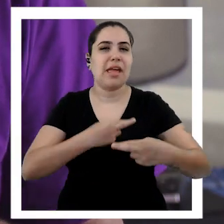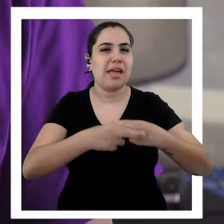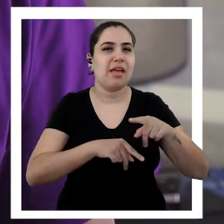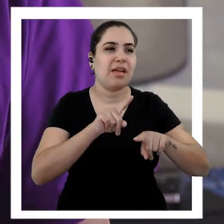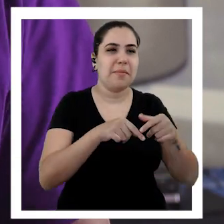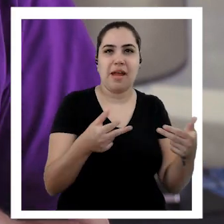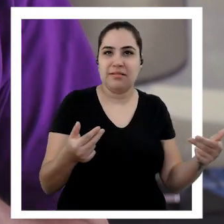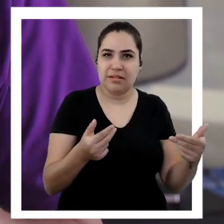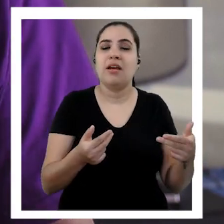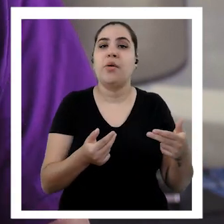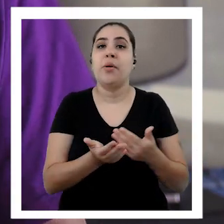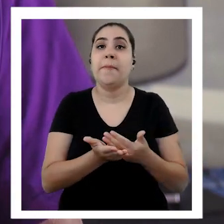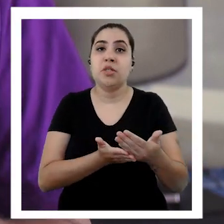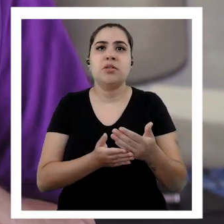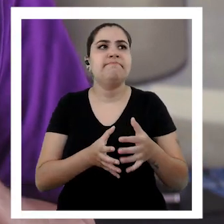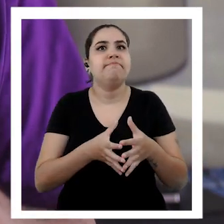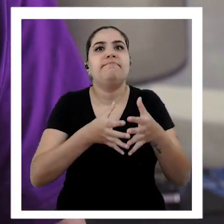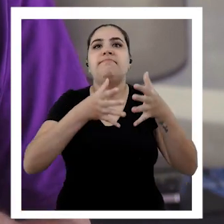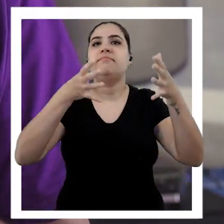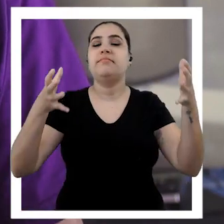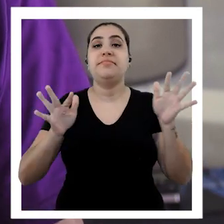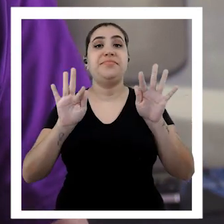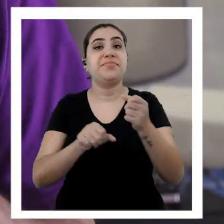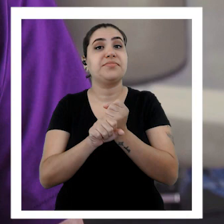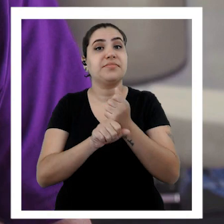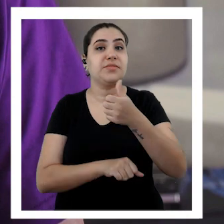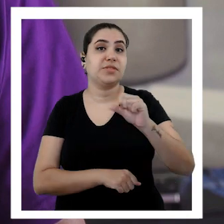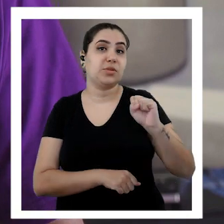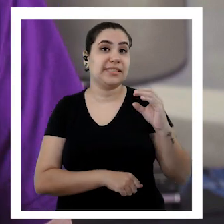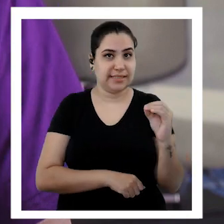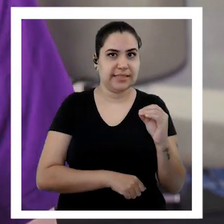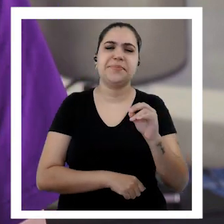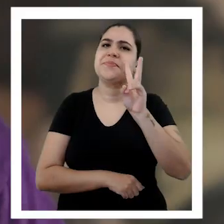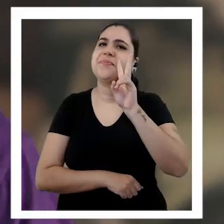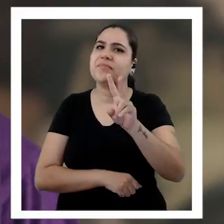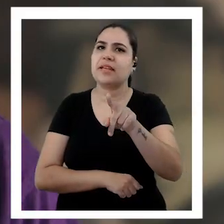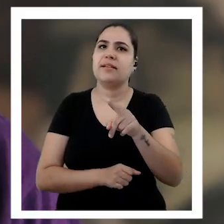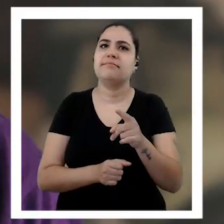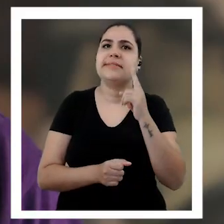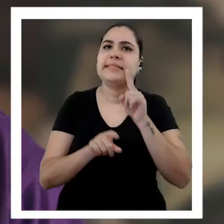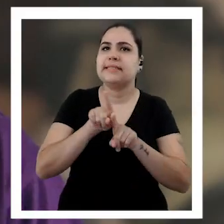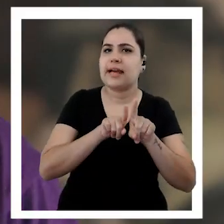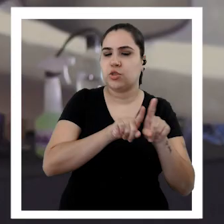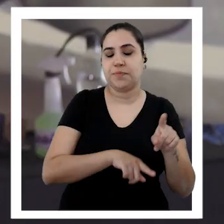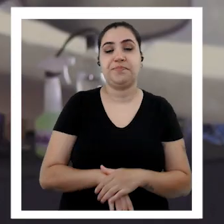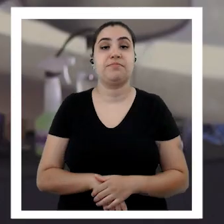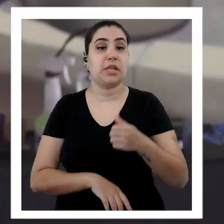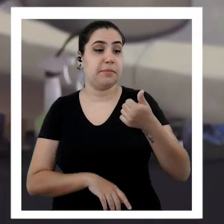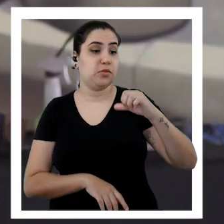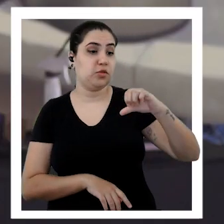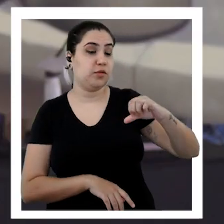a reciclagem desses material começou em larga escala no fim dos anos 80. E se liga só nesses dados.